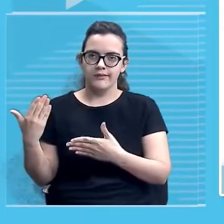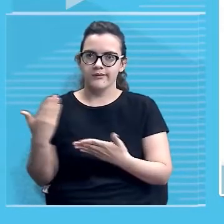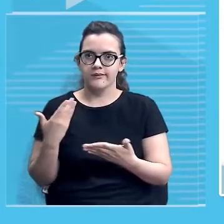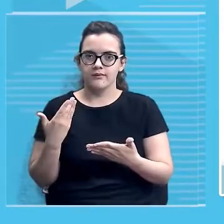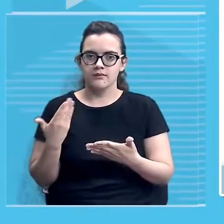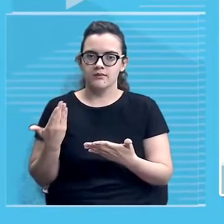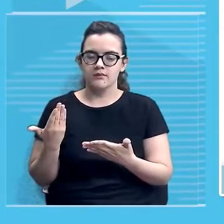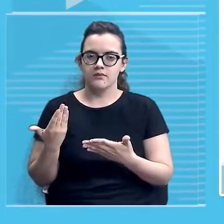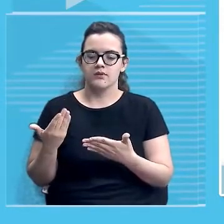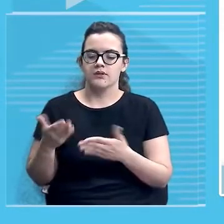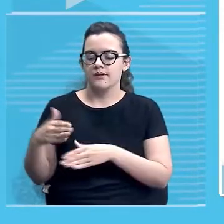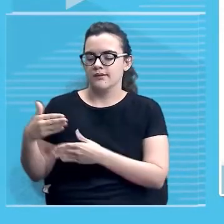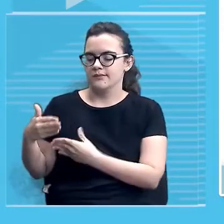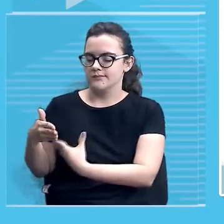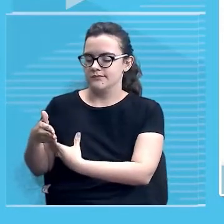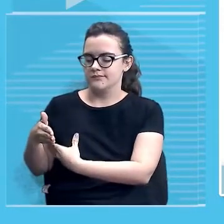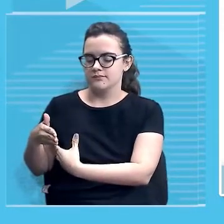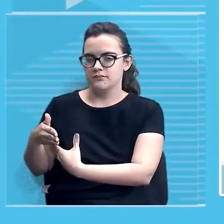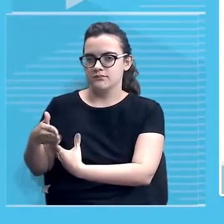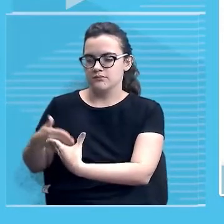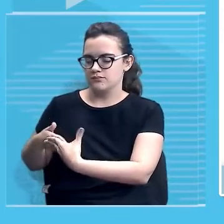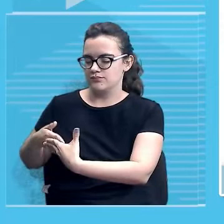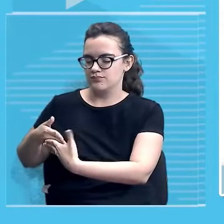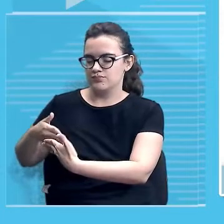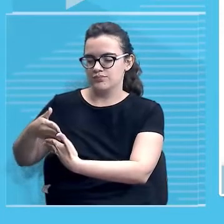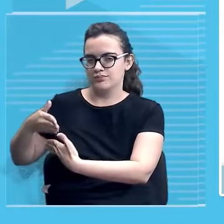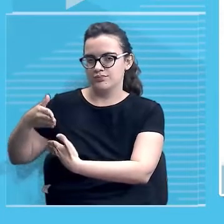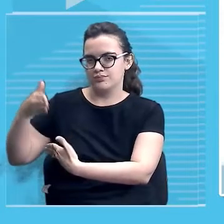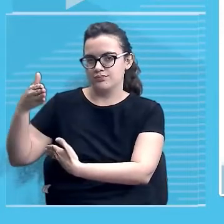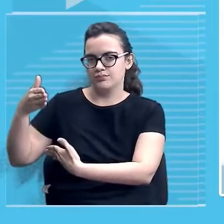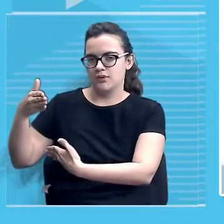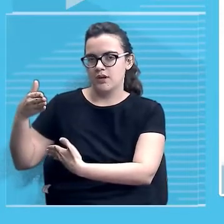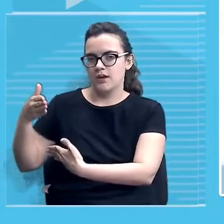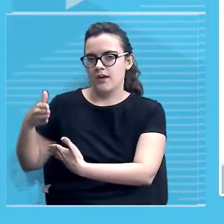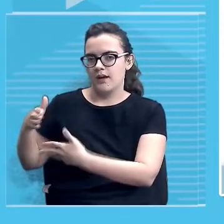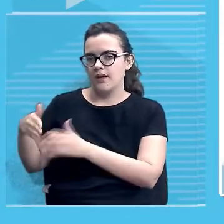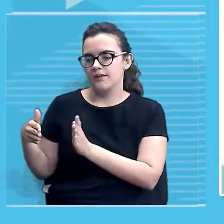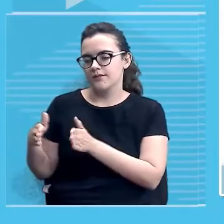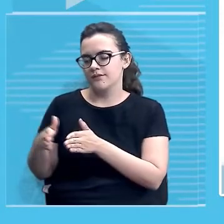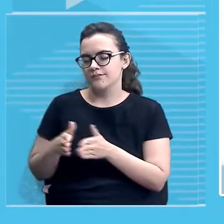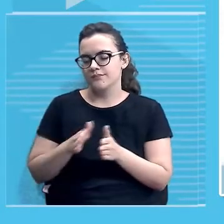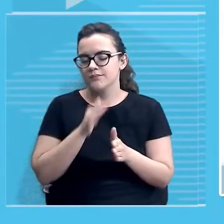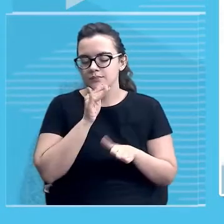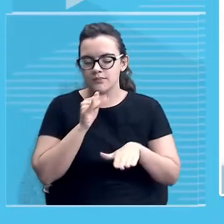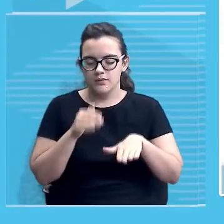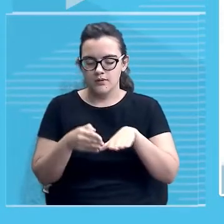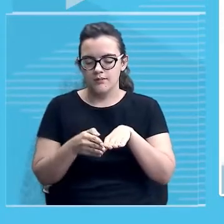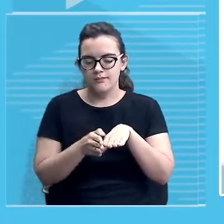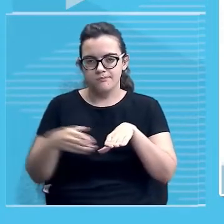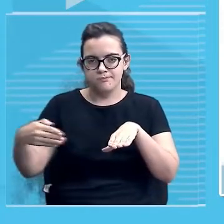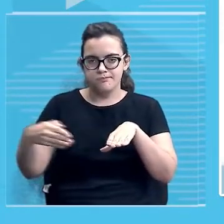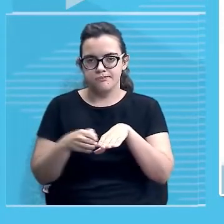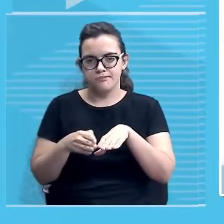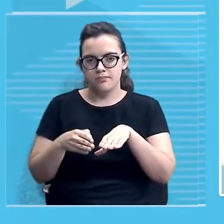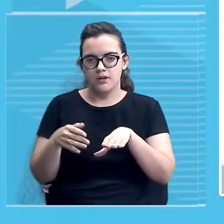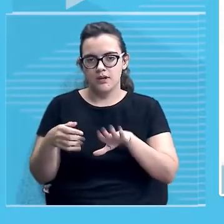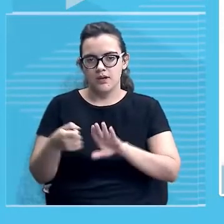Ela é representada por C maiúsculo, tá?